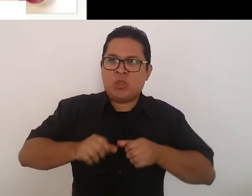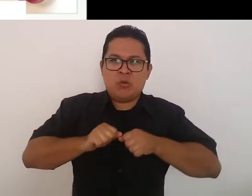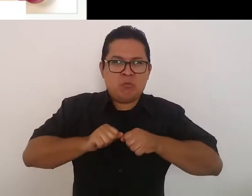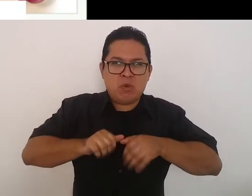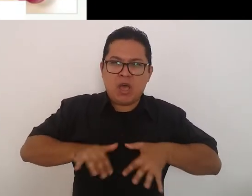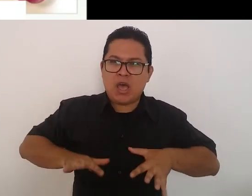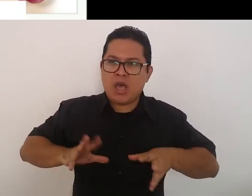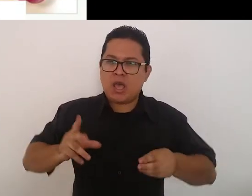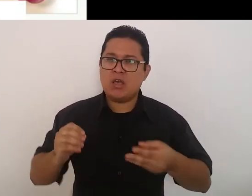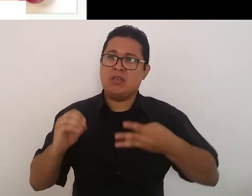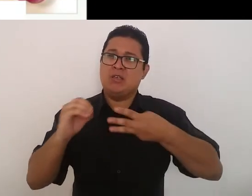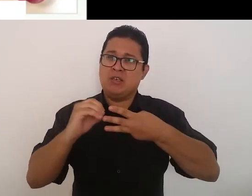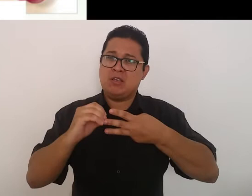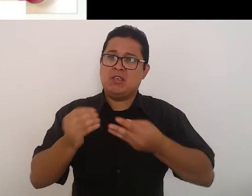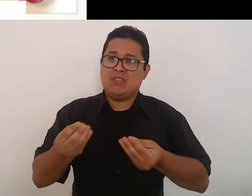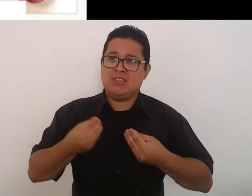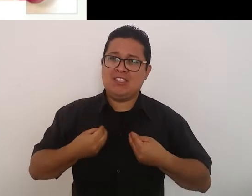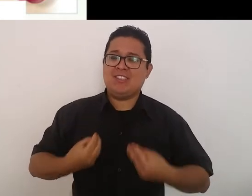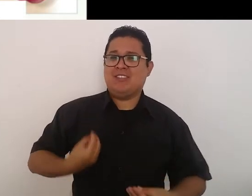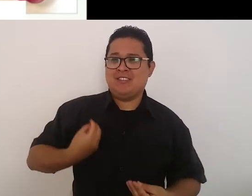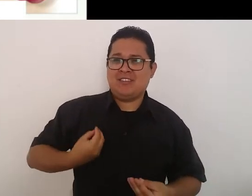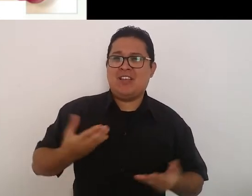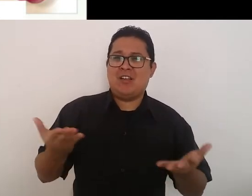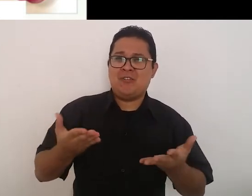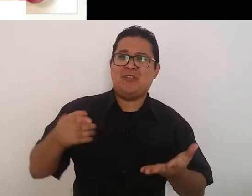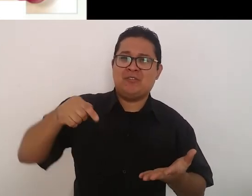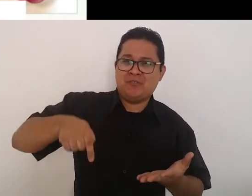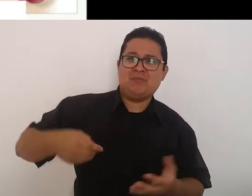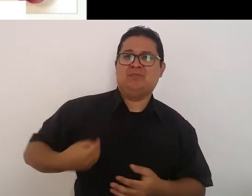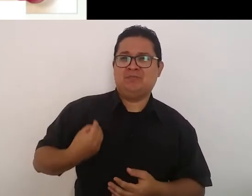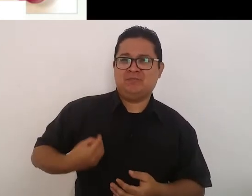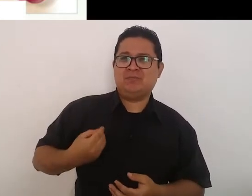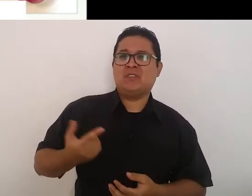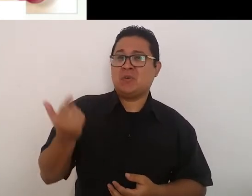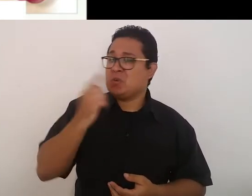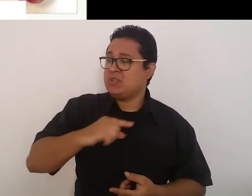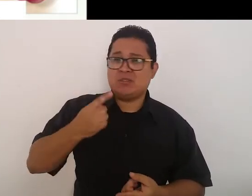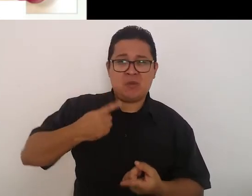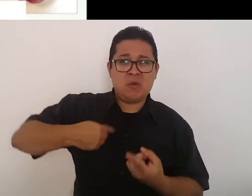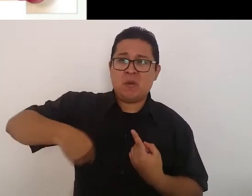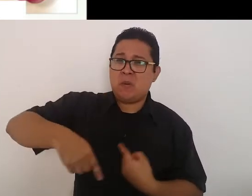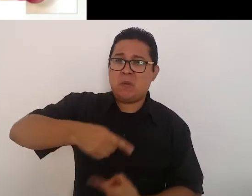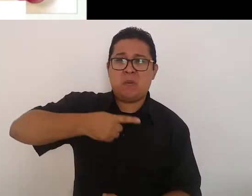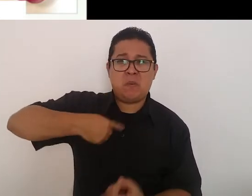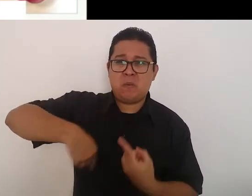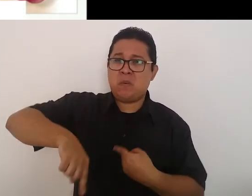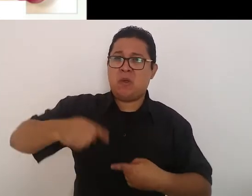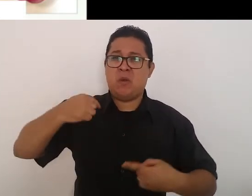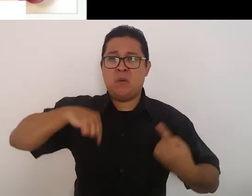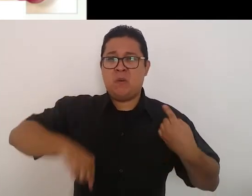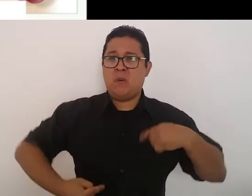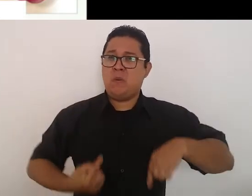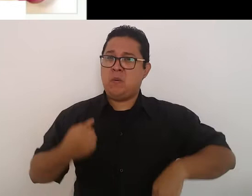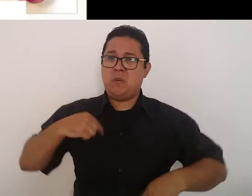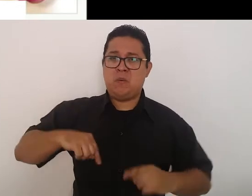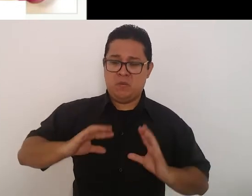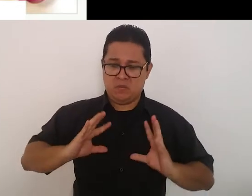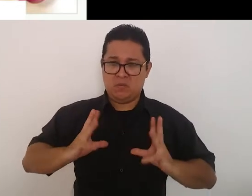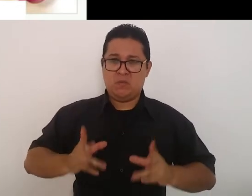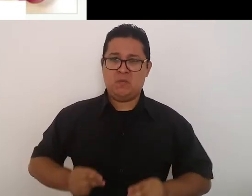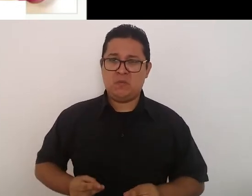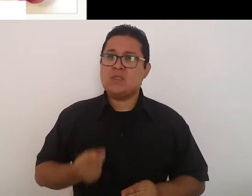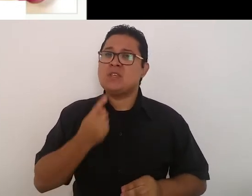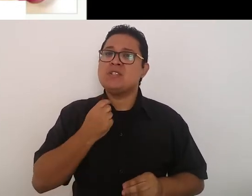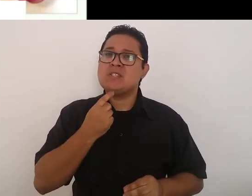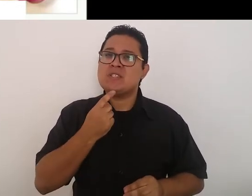aqui vivo, assistindo essa aula, eu estou aqui falando, e a respiração celular também libera o CO2, que vai ser encaminhado pelo sangue